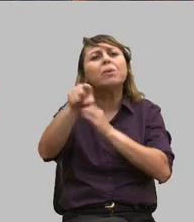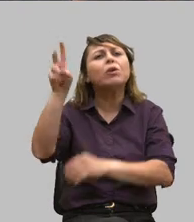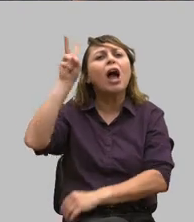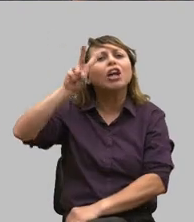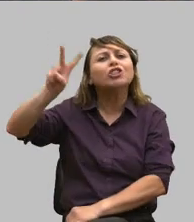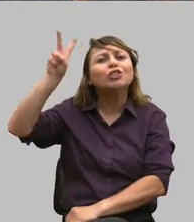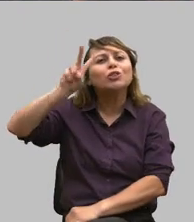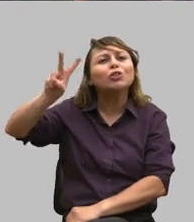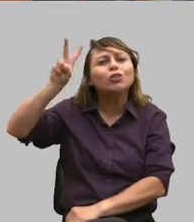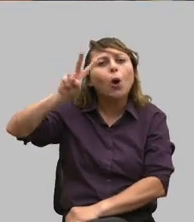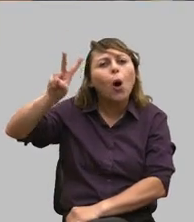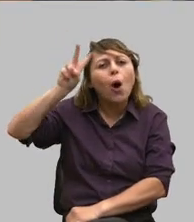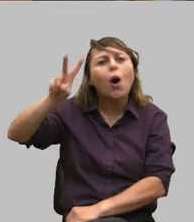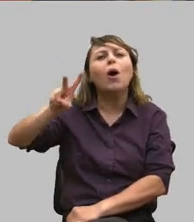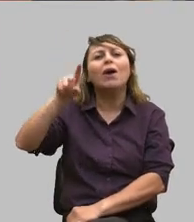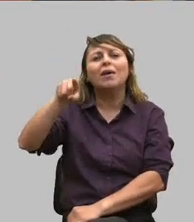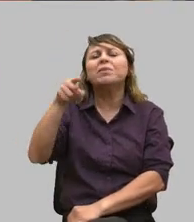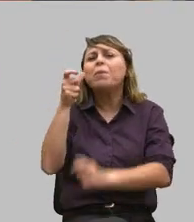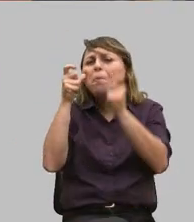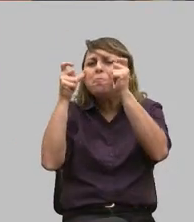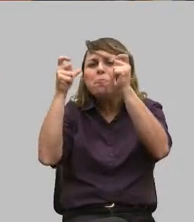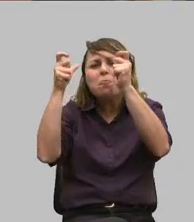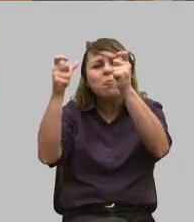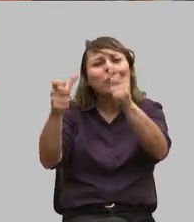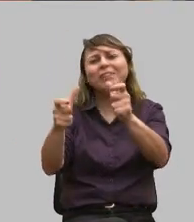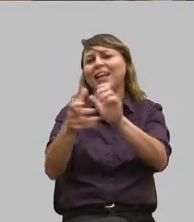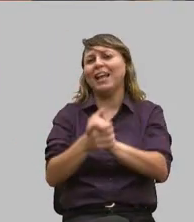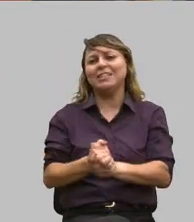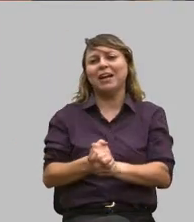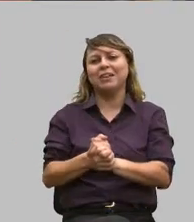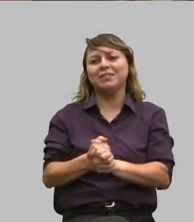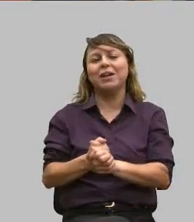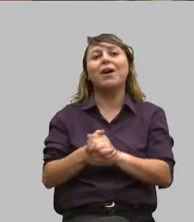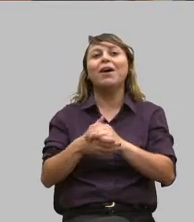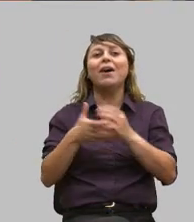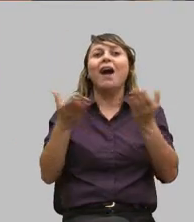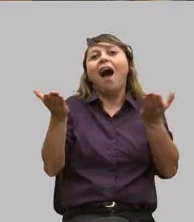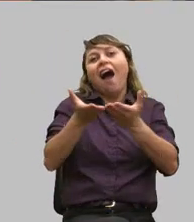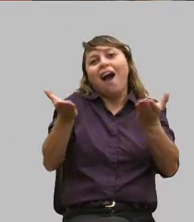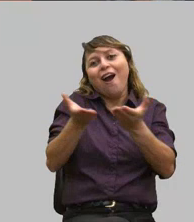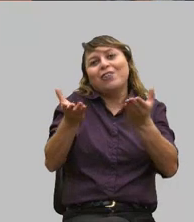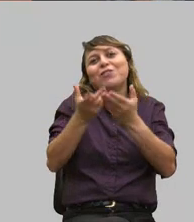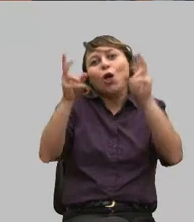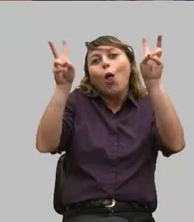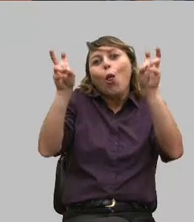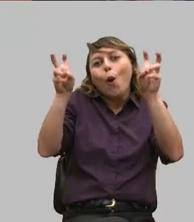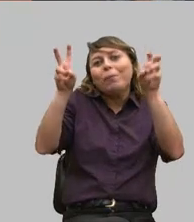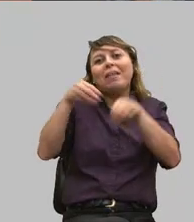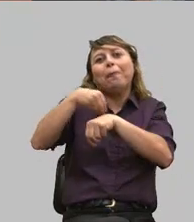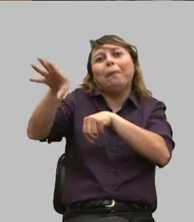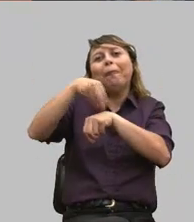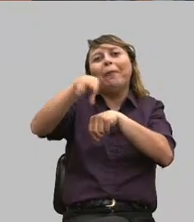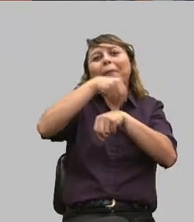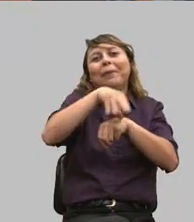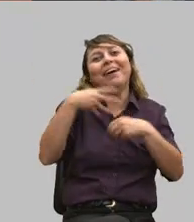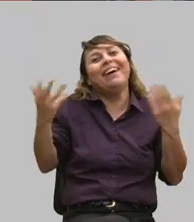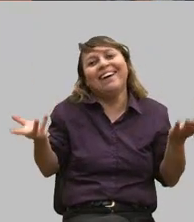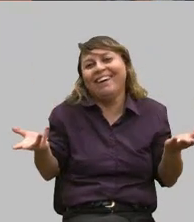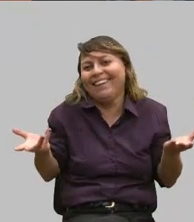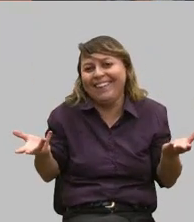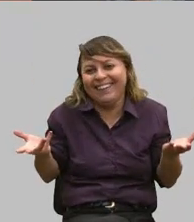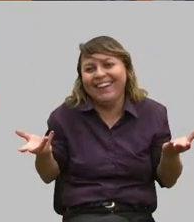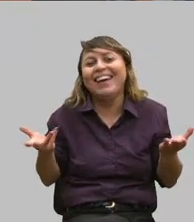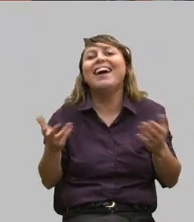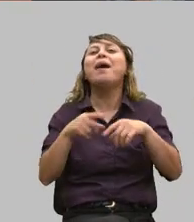família dele que é uma história muito interessante eh não podemos fazer aqui estes comentários mas fica aí a todos que